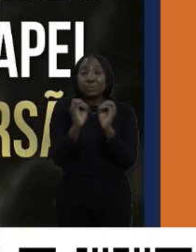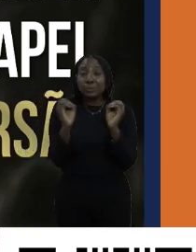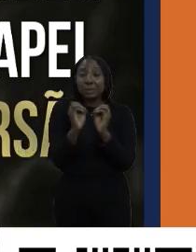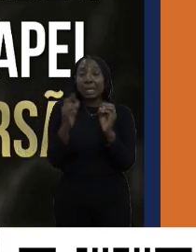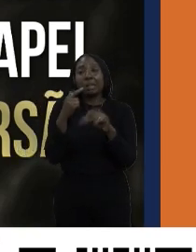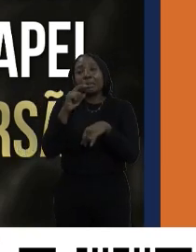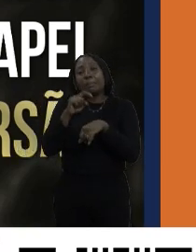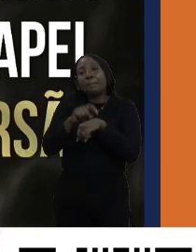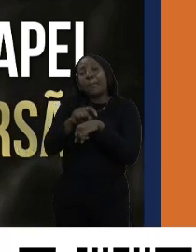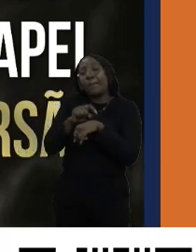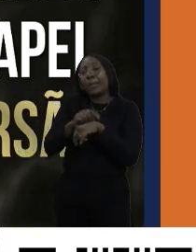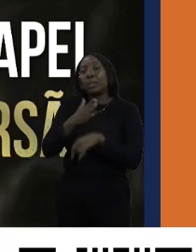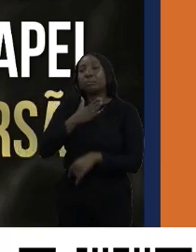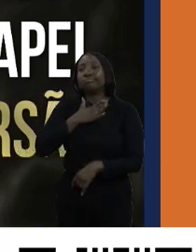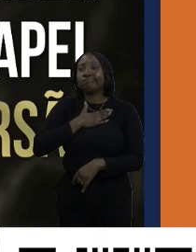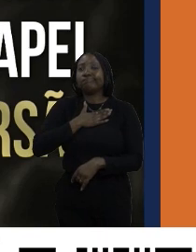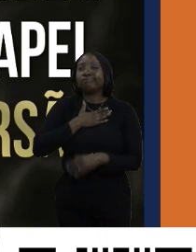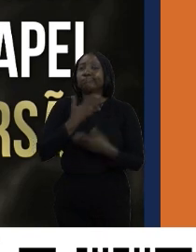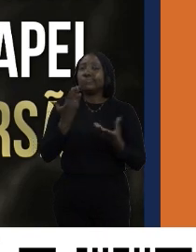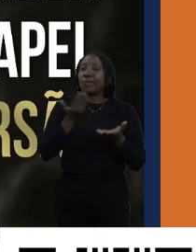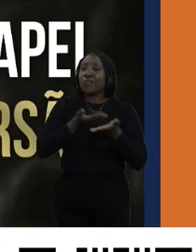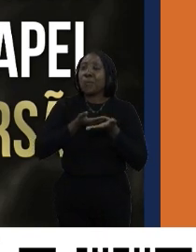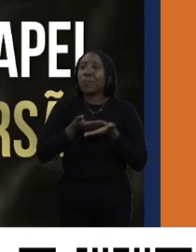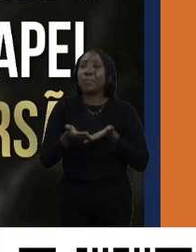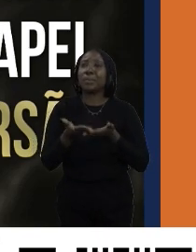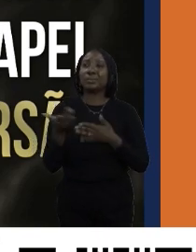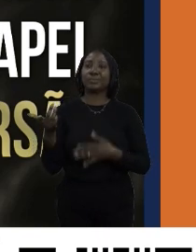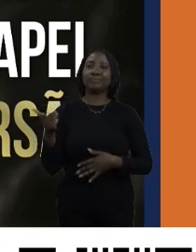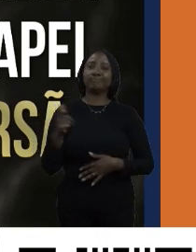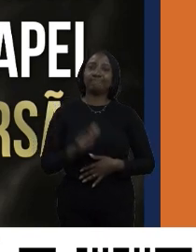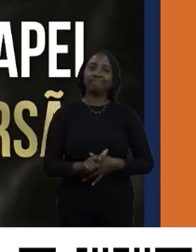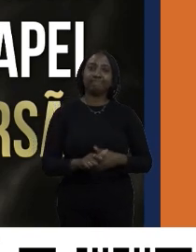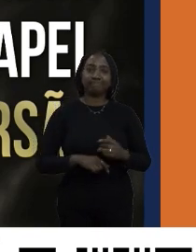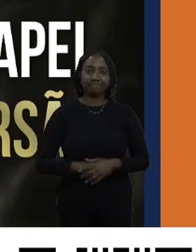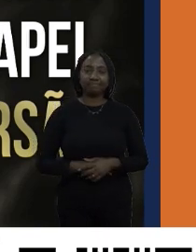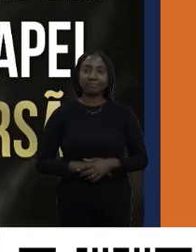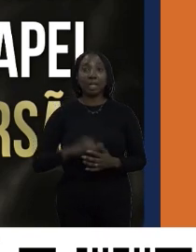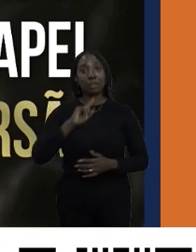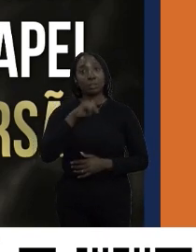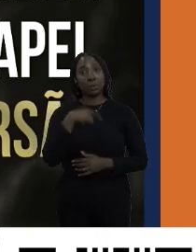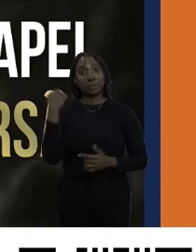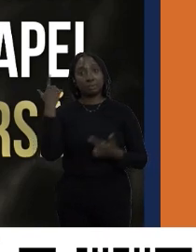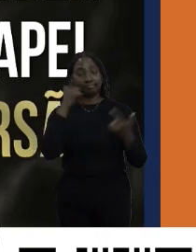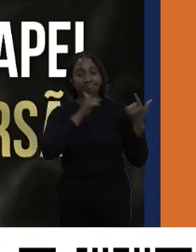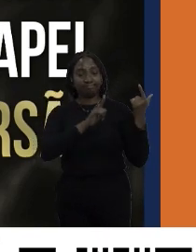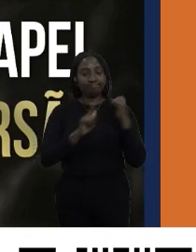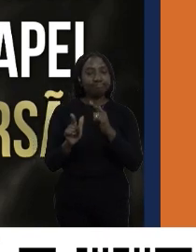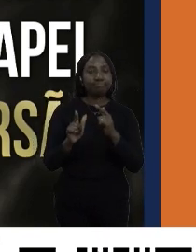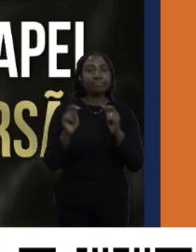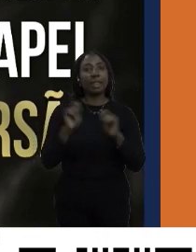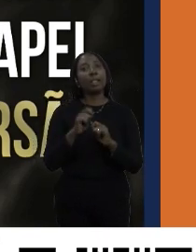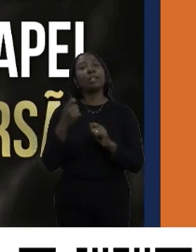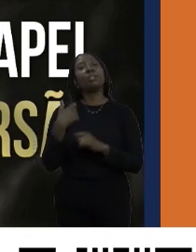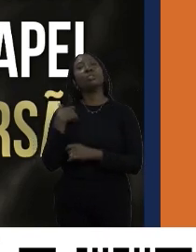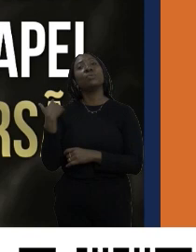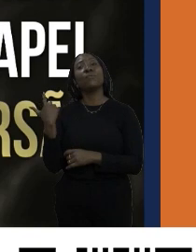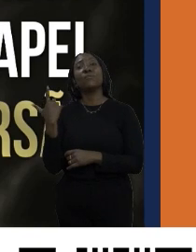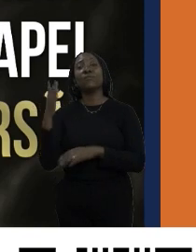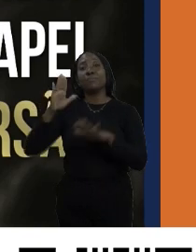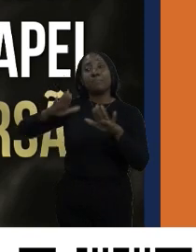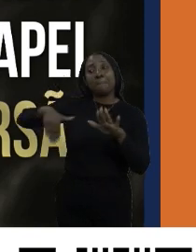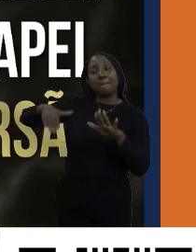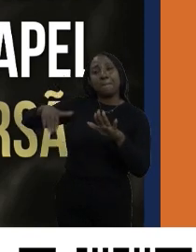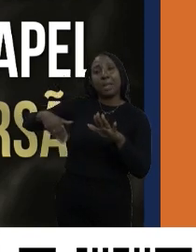foi fantástico, por isso, porque foi um recomeço. Nós somos campeões brasileiros do vôlei de praia em 98, terceiro lugar no